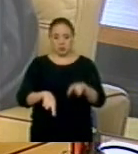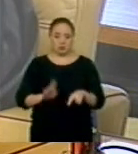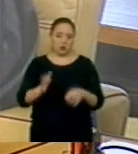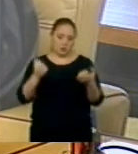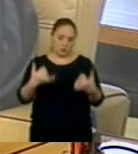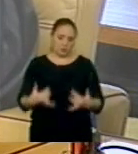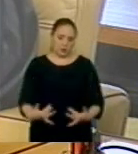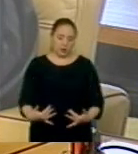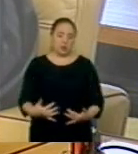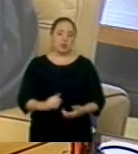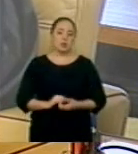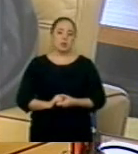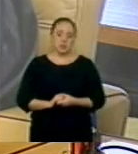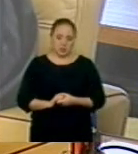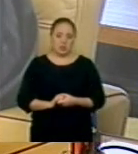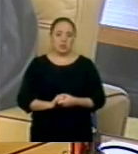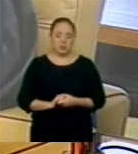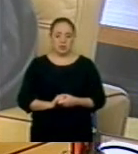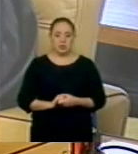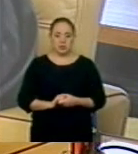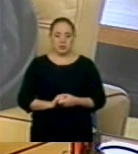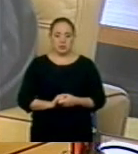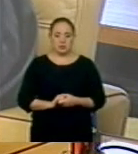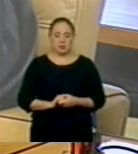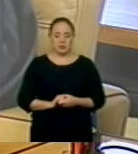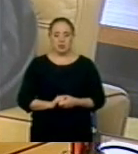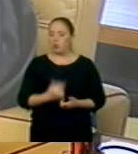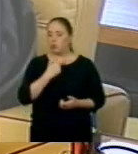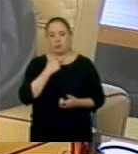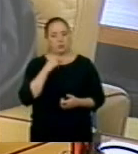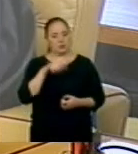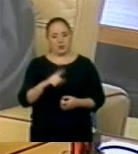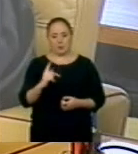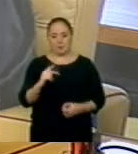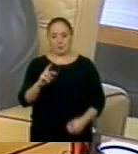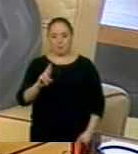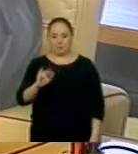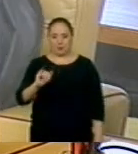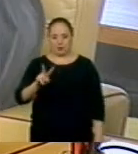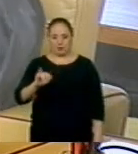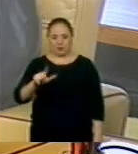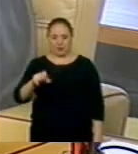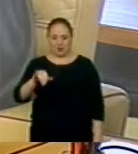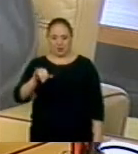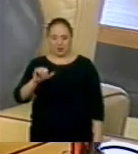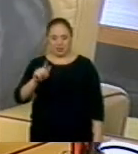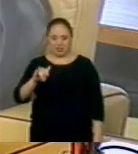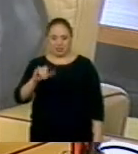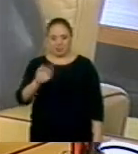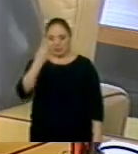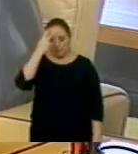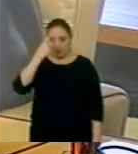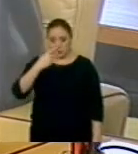concebidas, e sem que possam ser tidas por privilégios pessoais ou símbolos de distinção